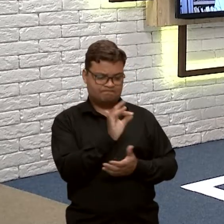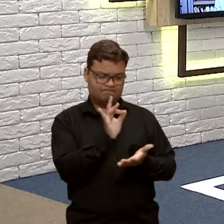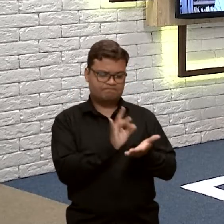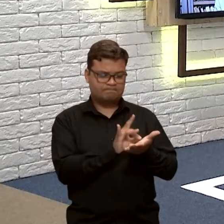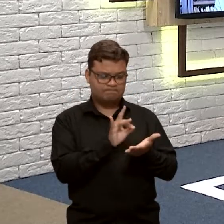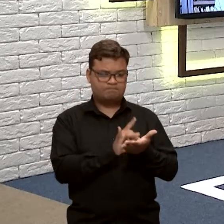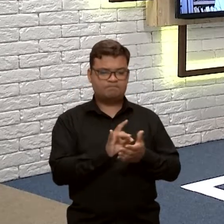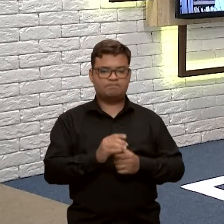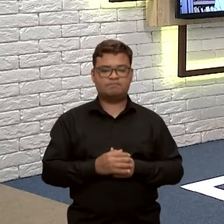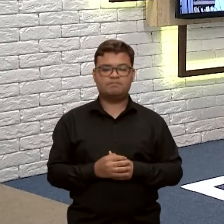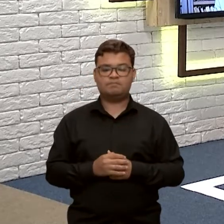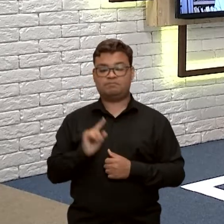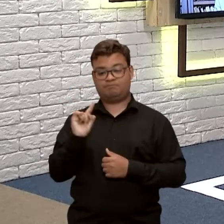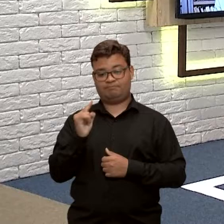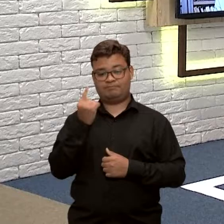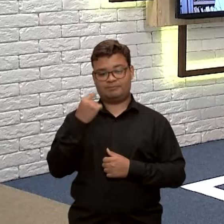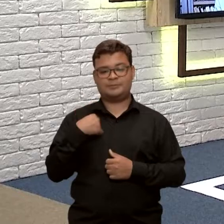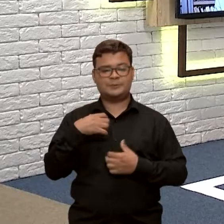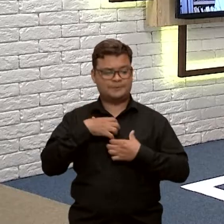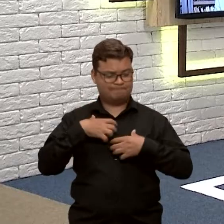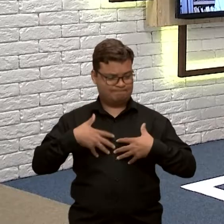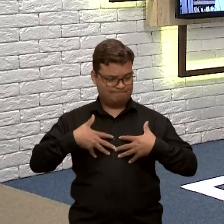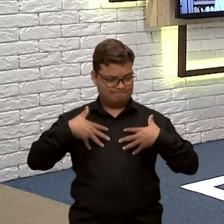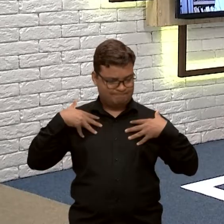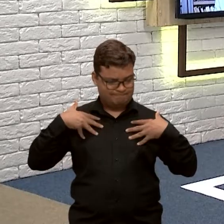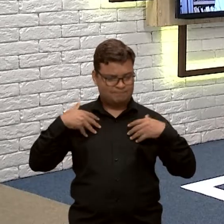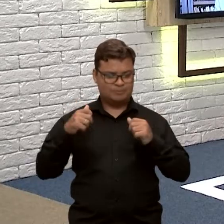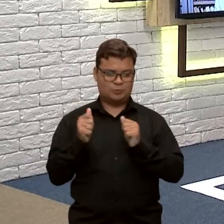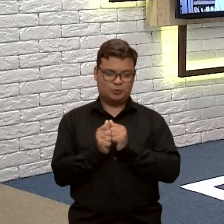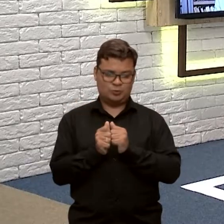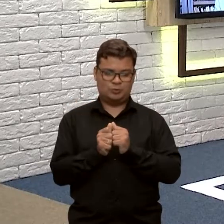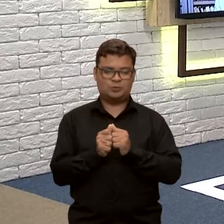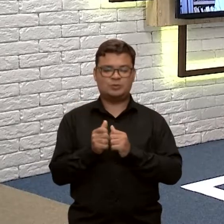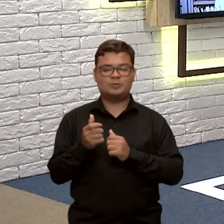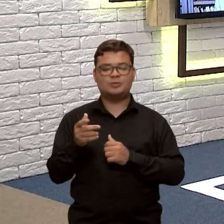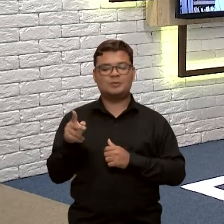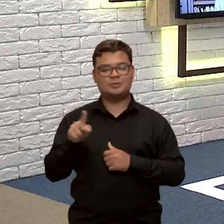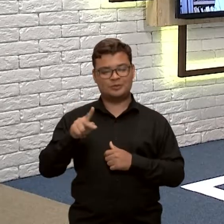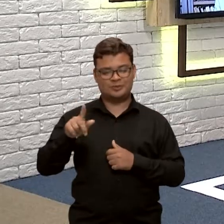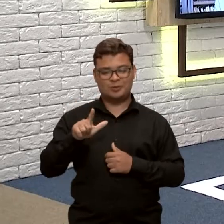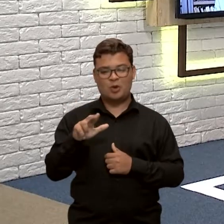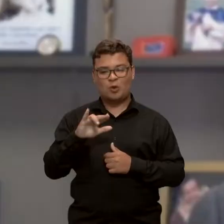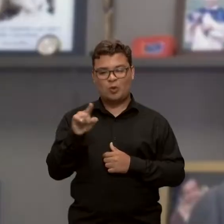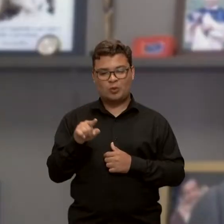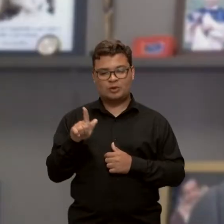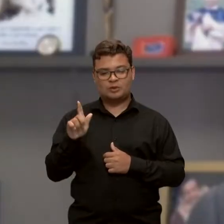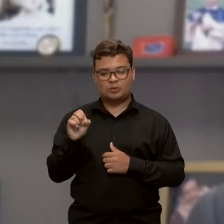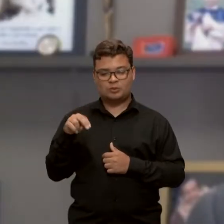primeiro dizer a honra de estar aqui ao lado do professor Luiz Gonzaga Beluso, né?